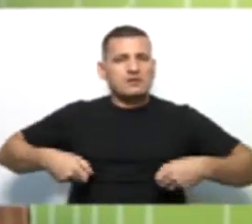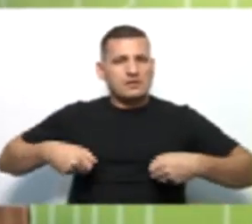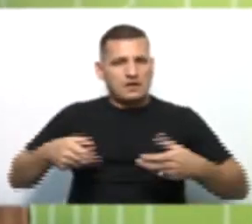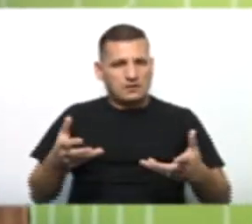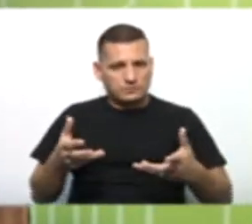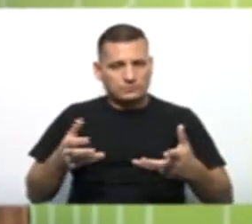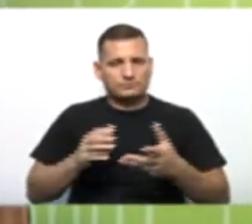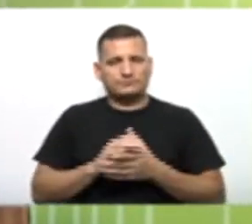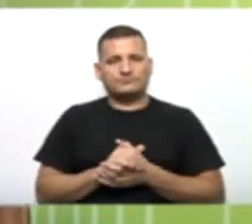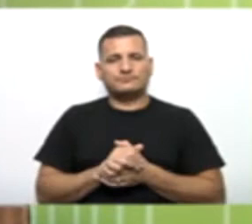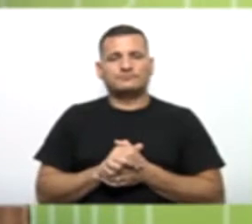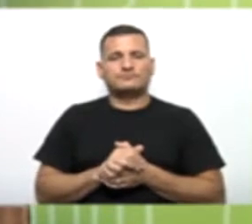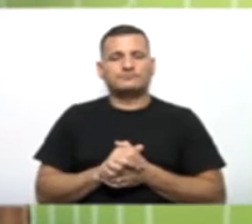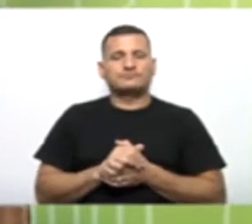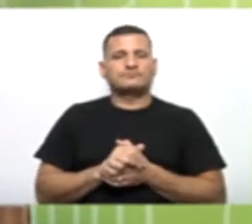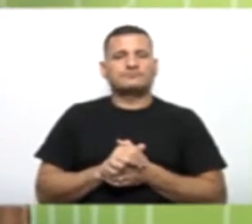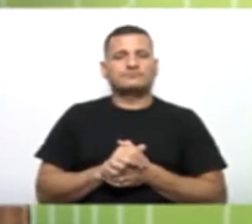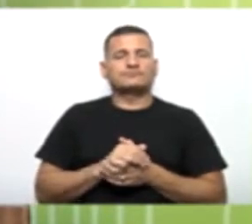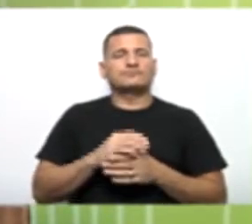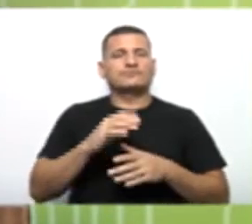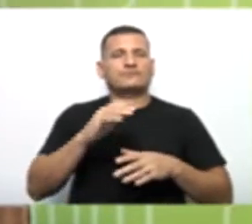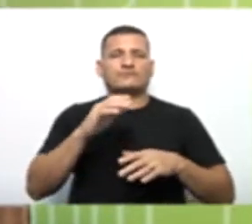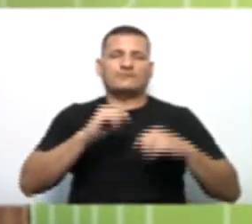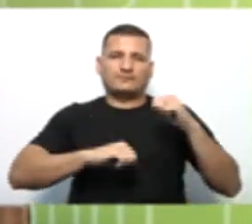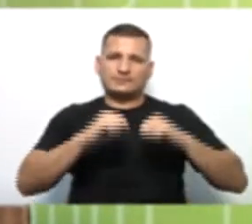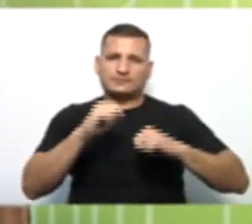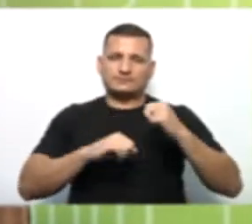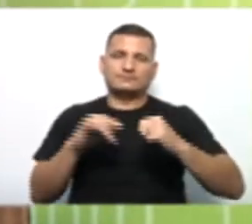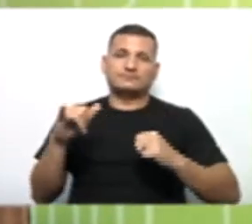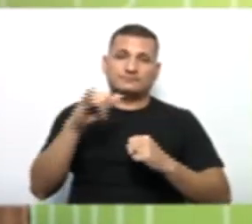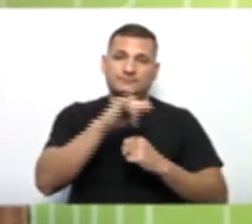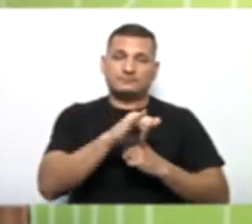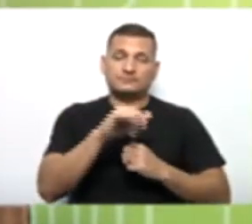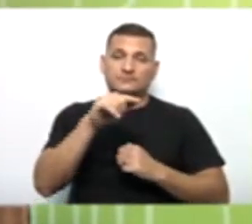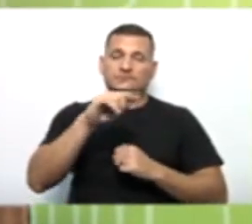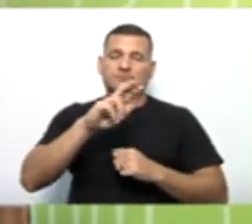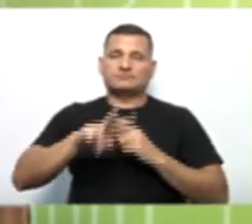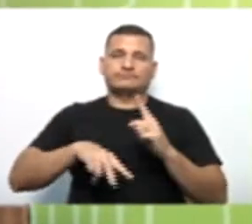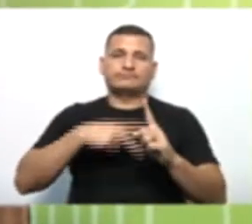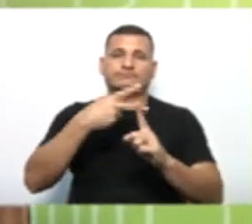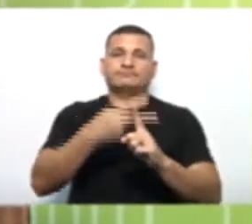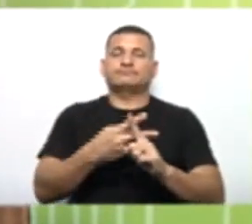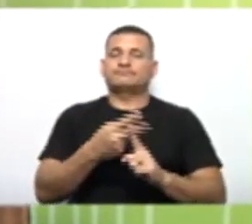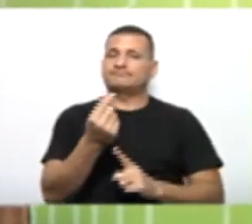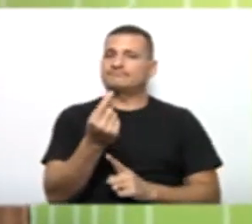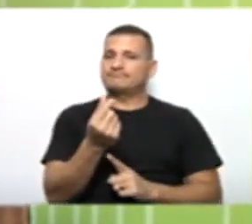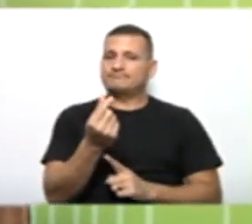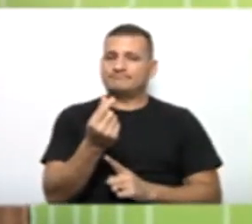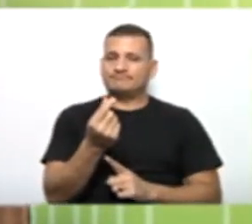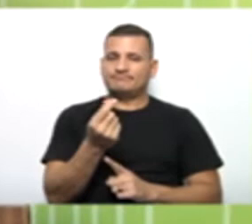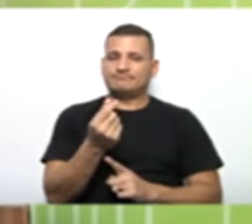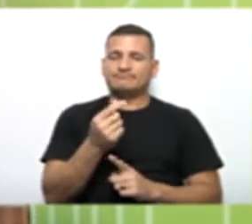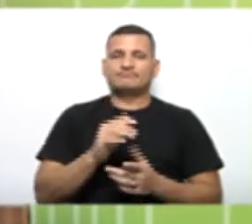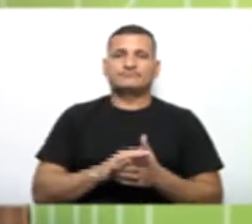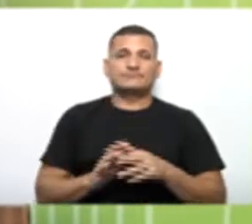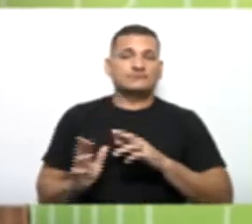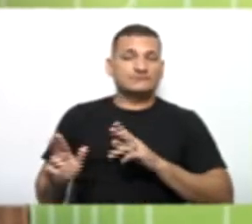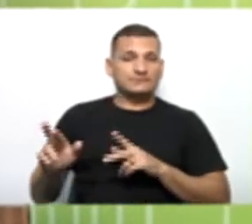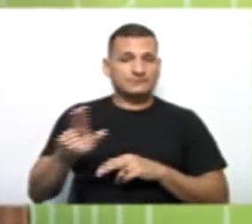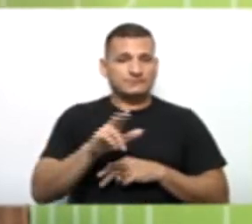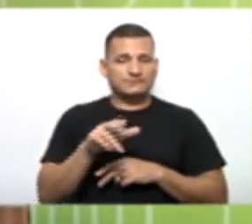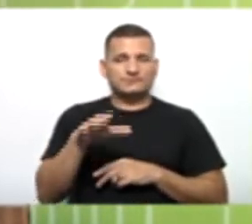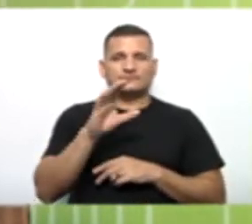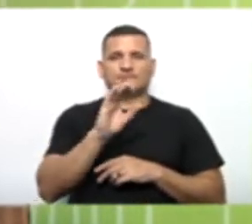produção né da fabricação das aeronaves e aumentou a sua margem de lucro diferentes das